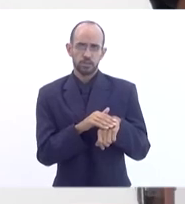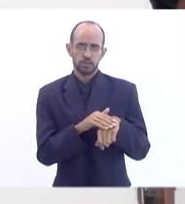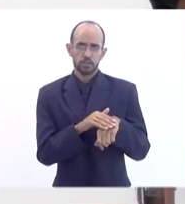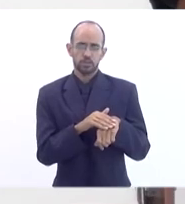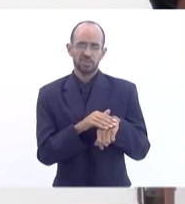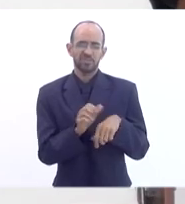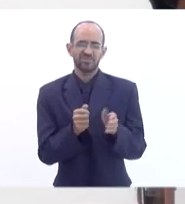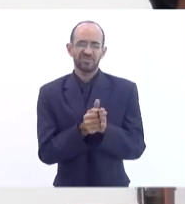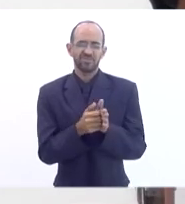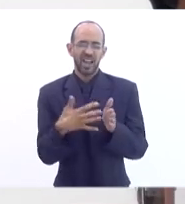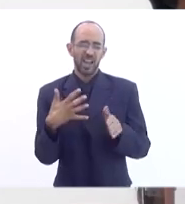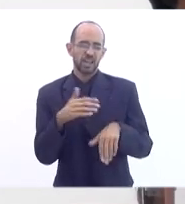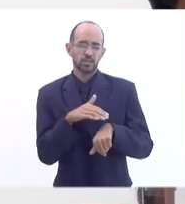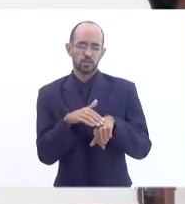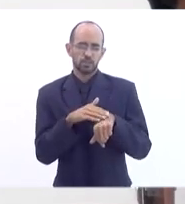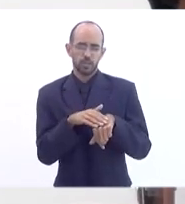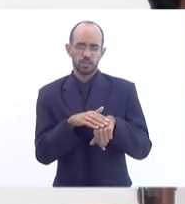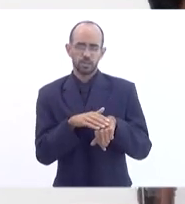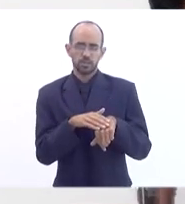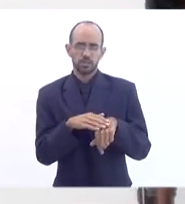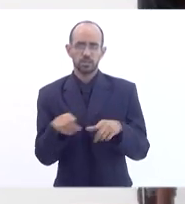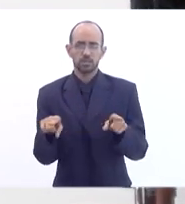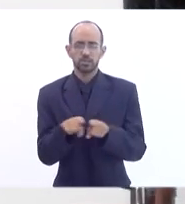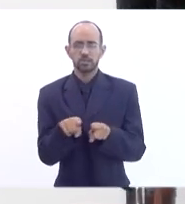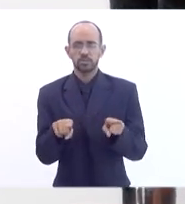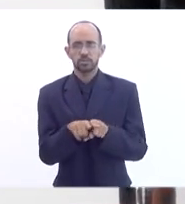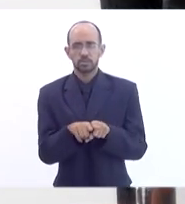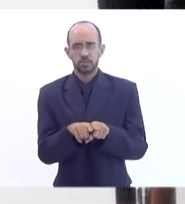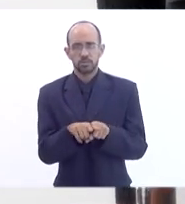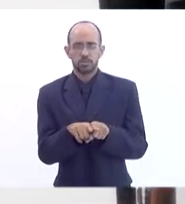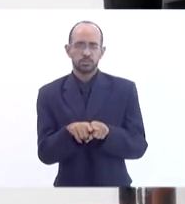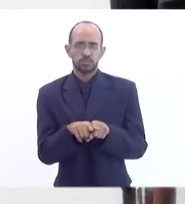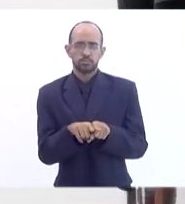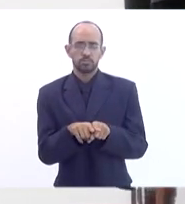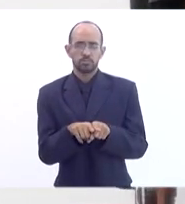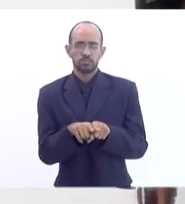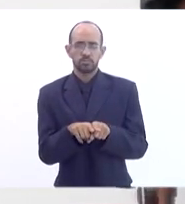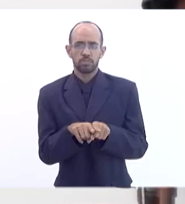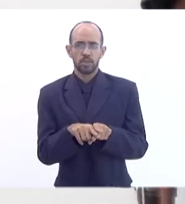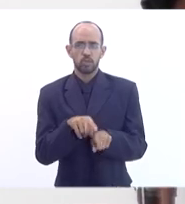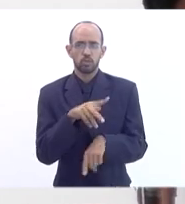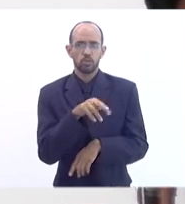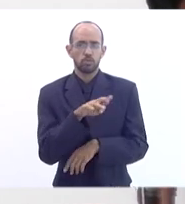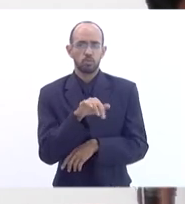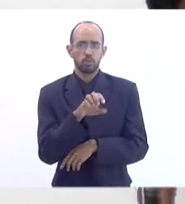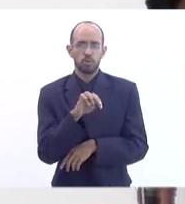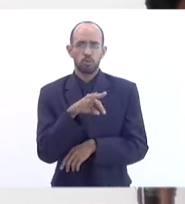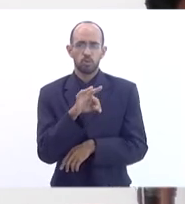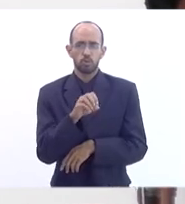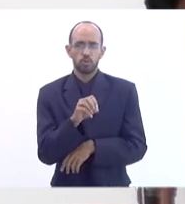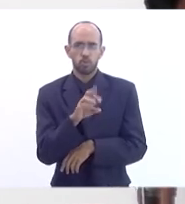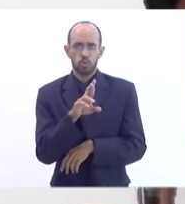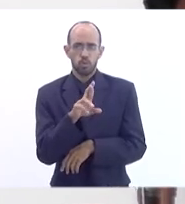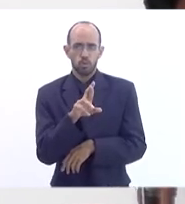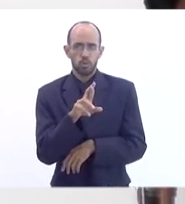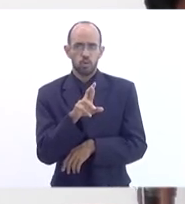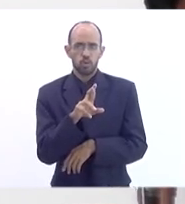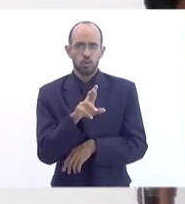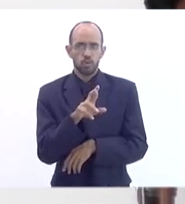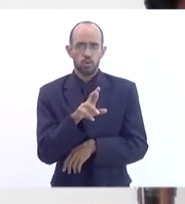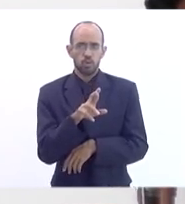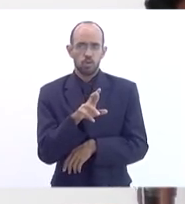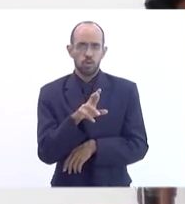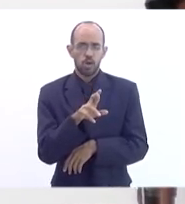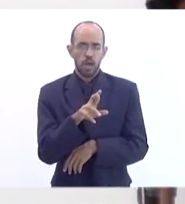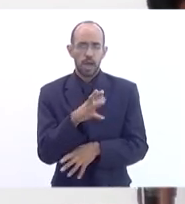da harmonia e do promotor público cumprir a